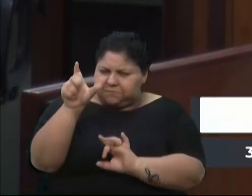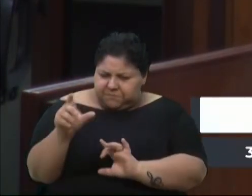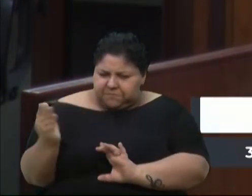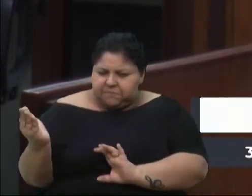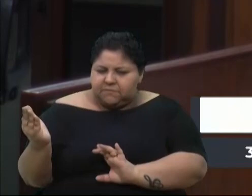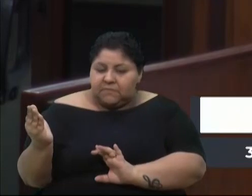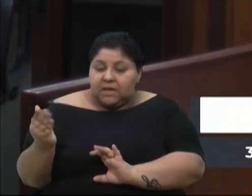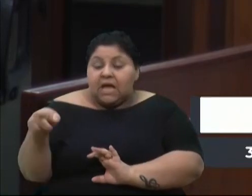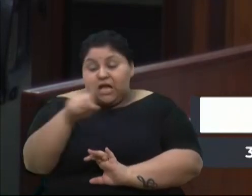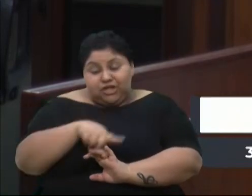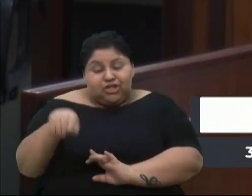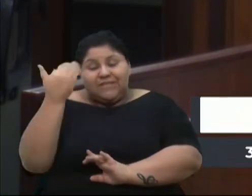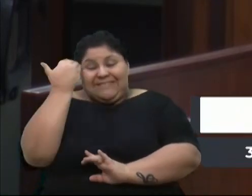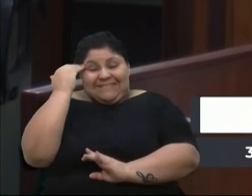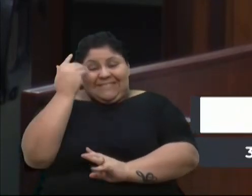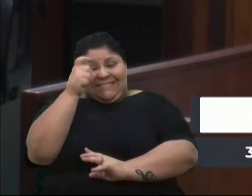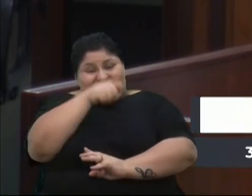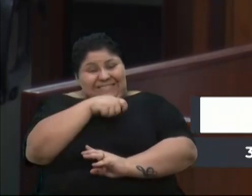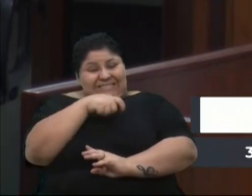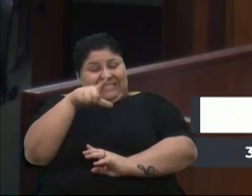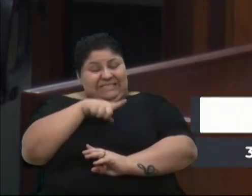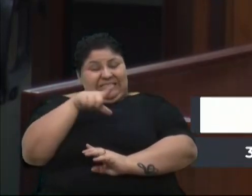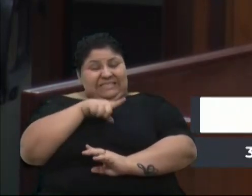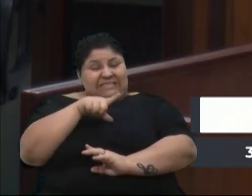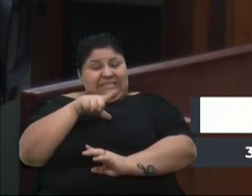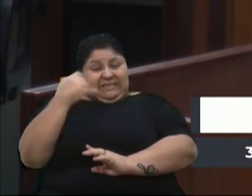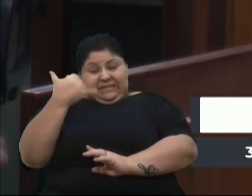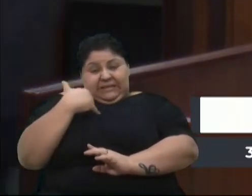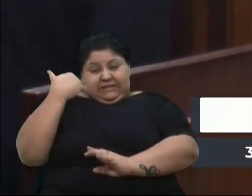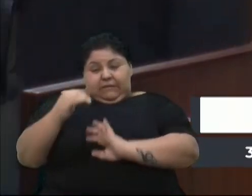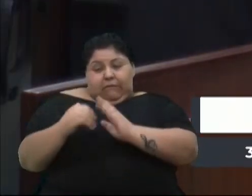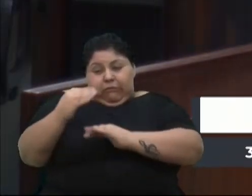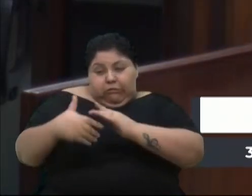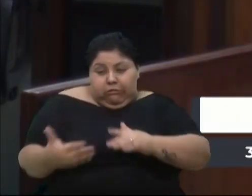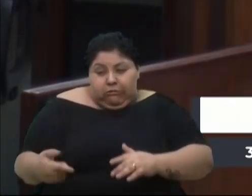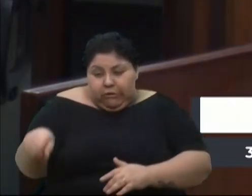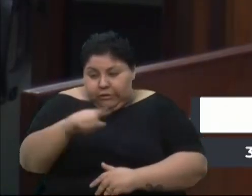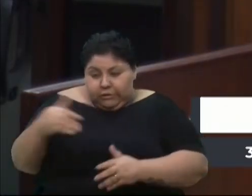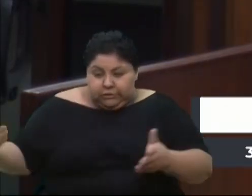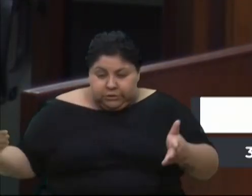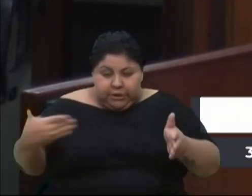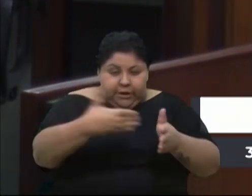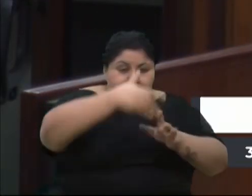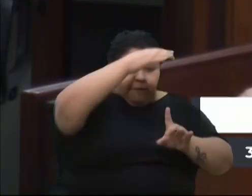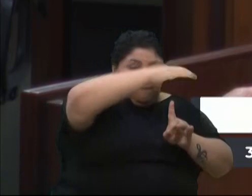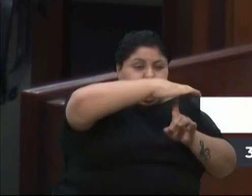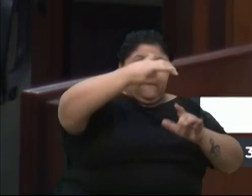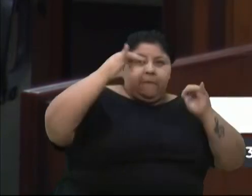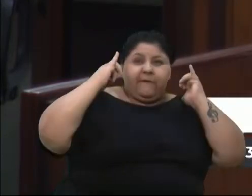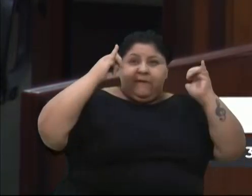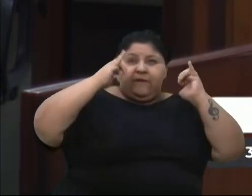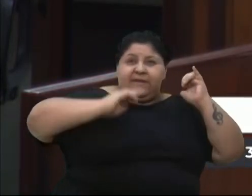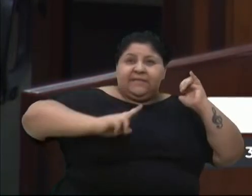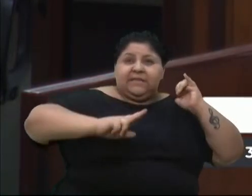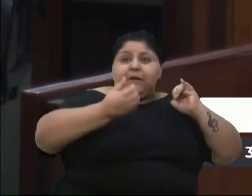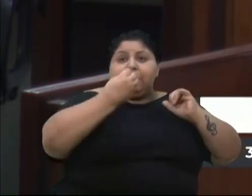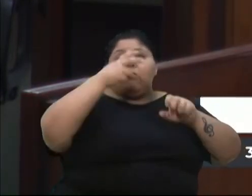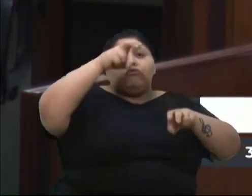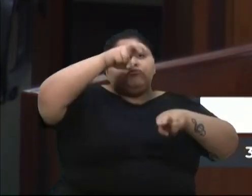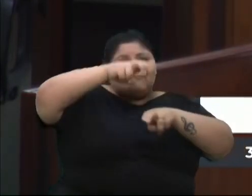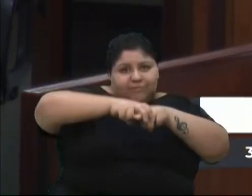dessa necessidade, a gente tem uma idade já avançada, a gente quando chega nas paradas dos ônibus, sempre seria bom sentar,